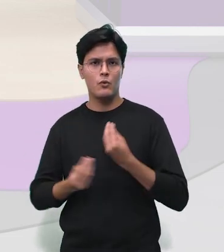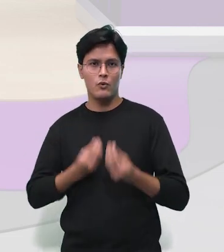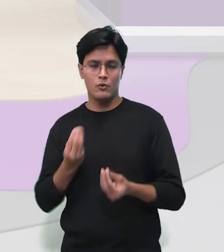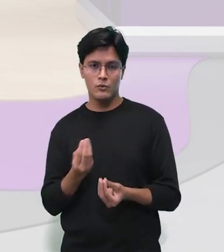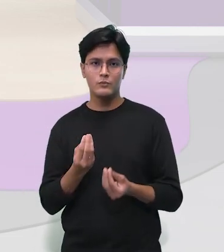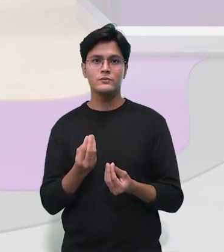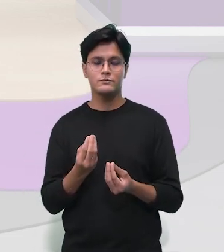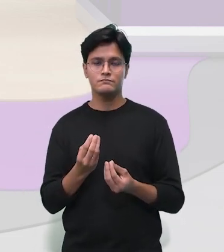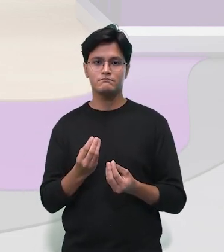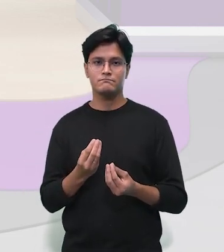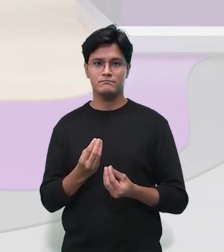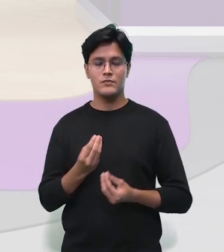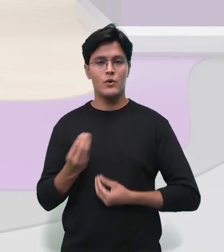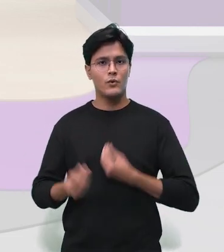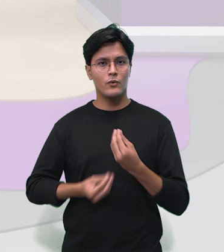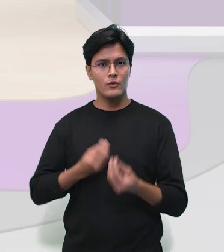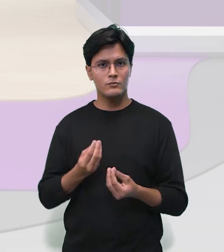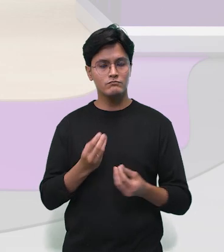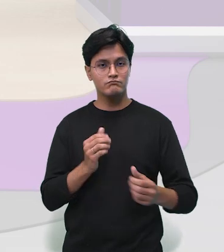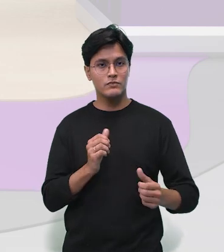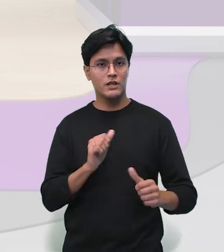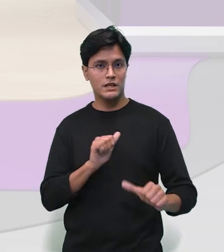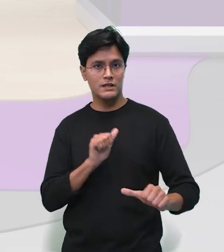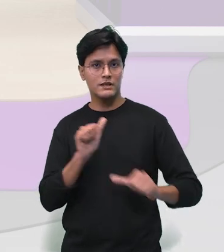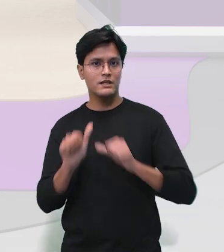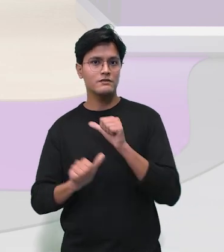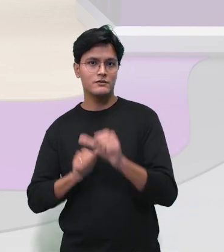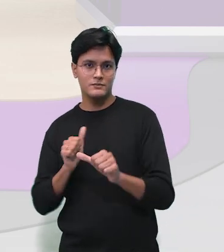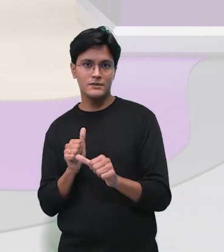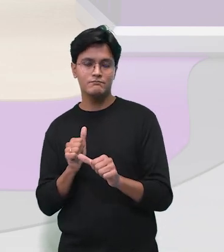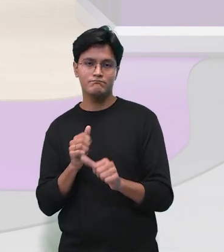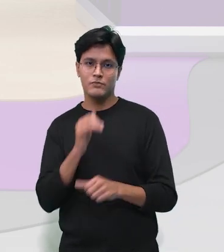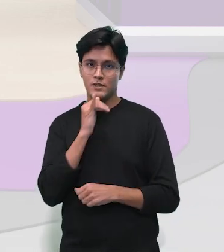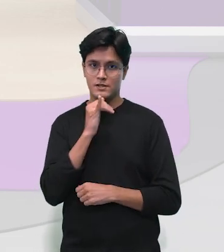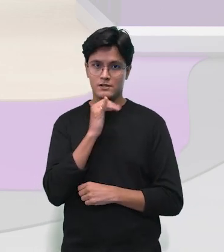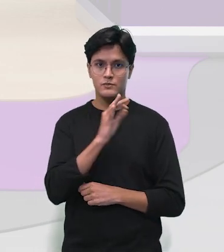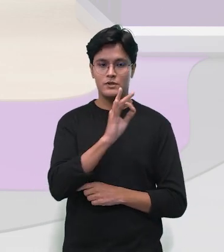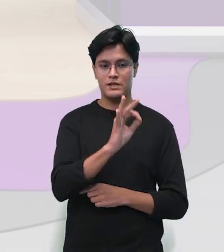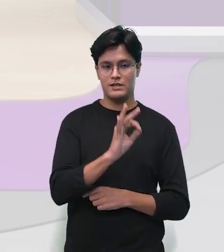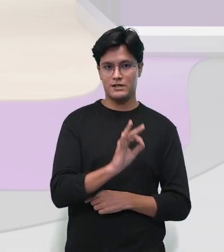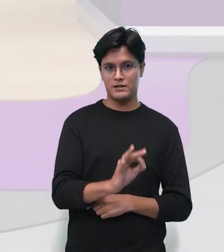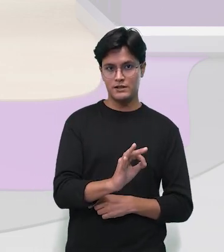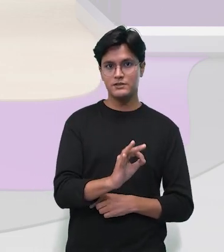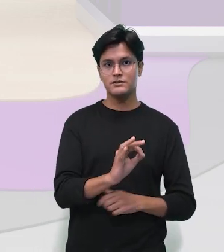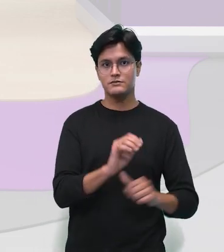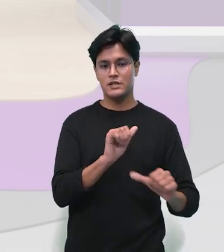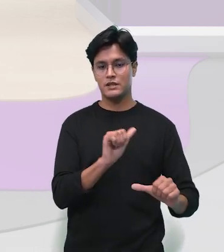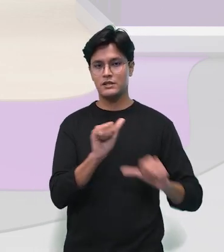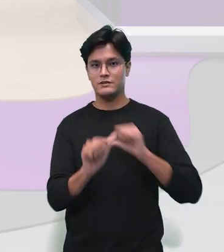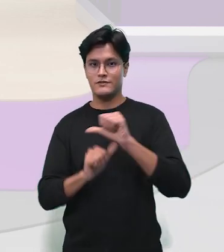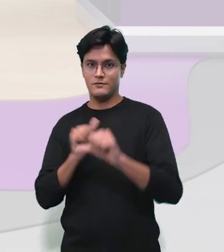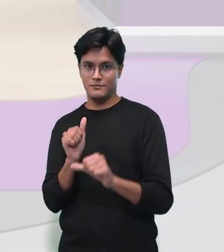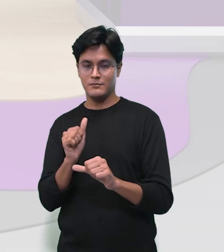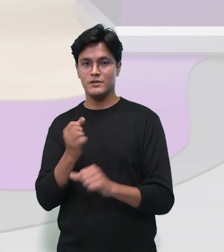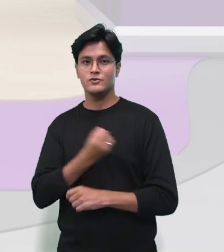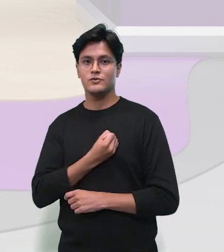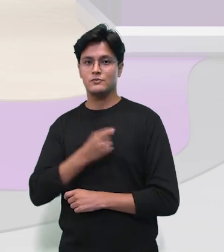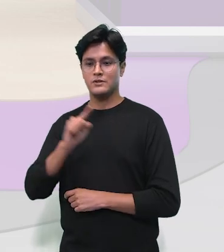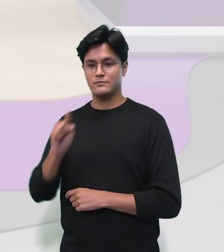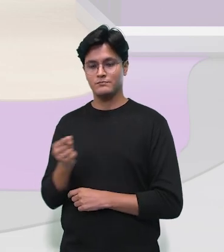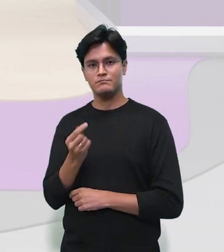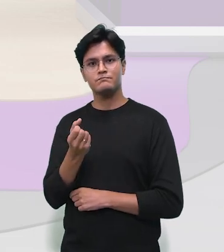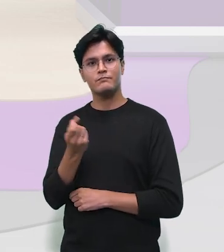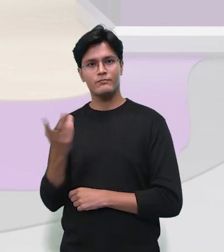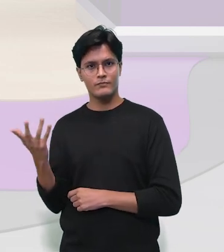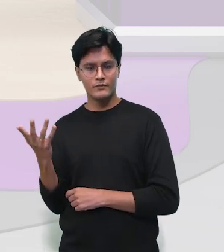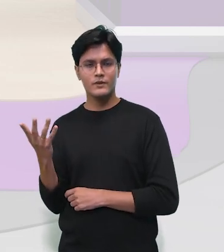Apenas transformando aquela taxa percentual em número decimal. Você faz aquela transformação que nós já vimos